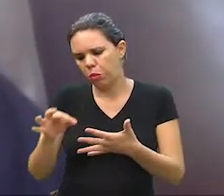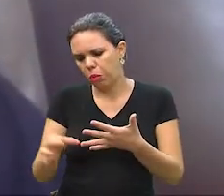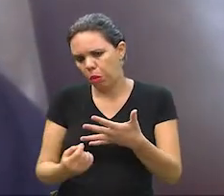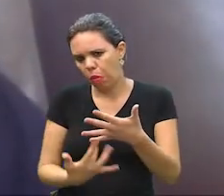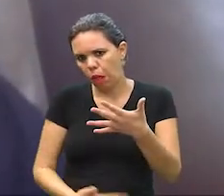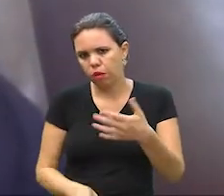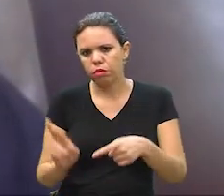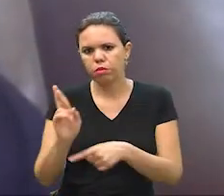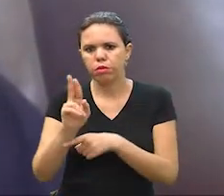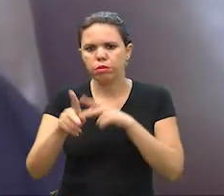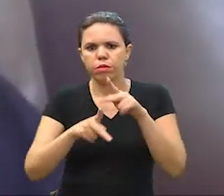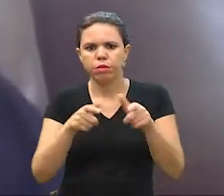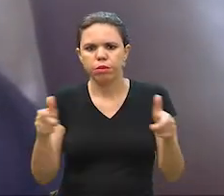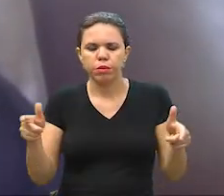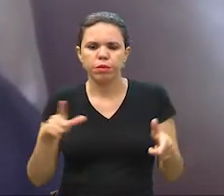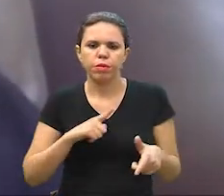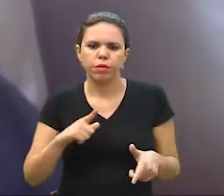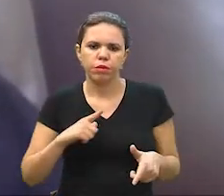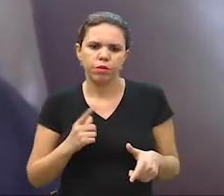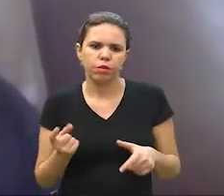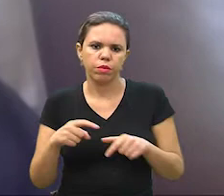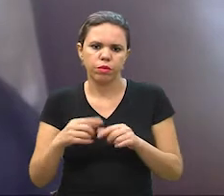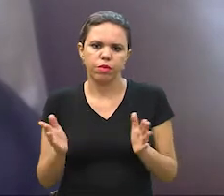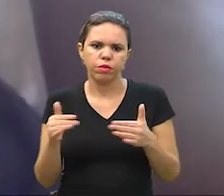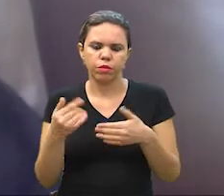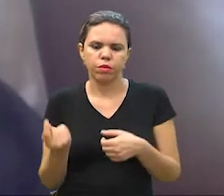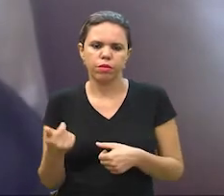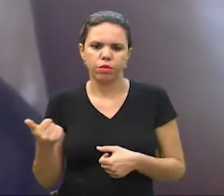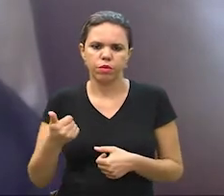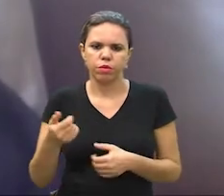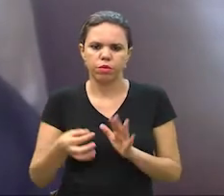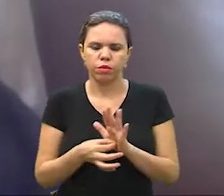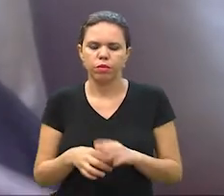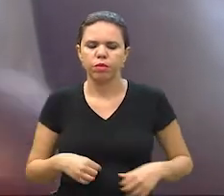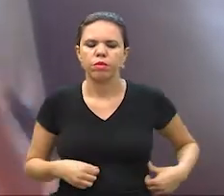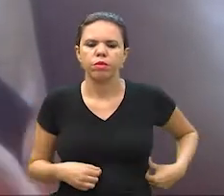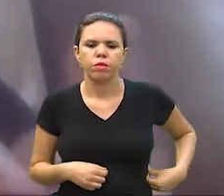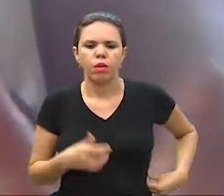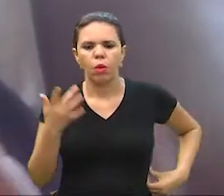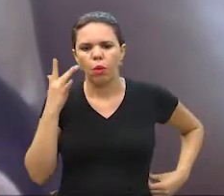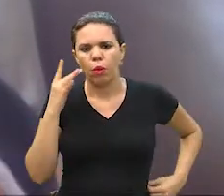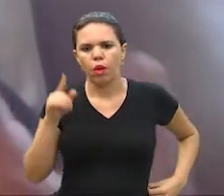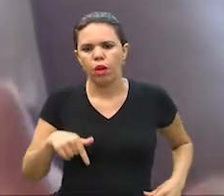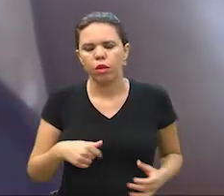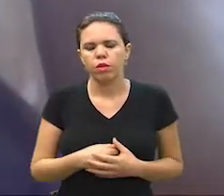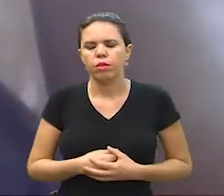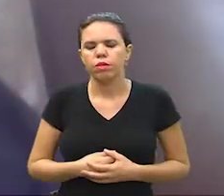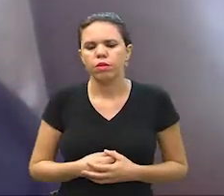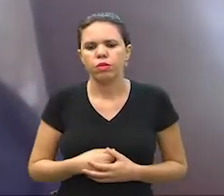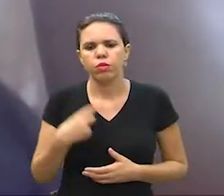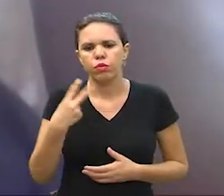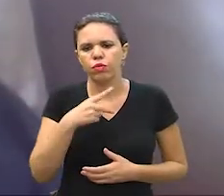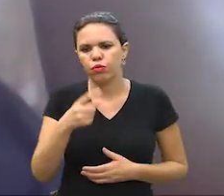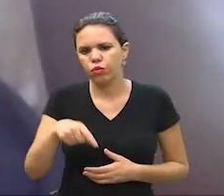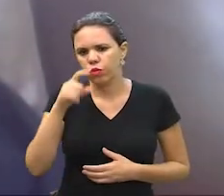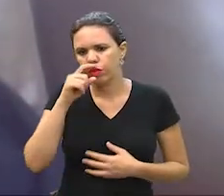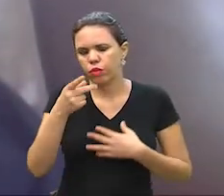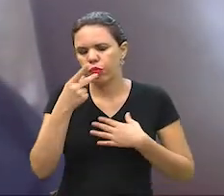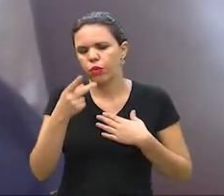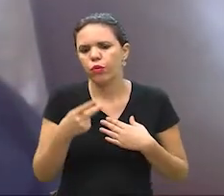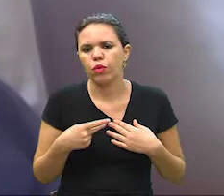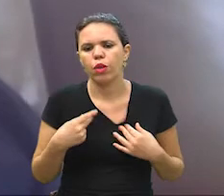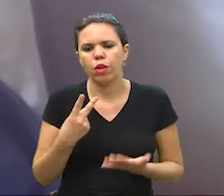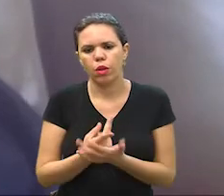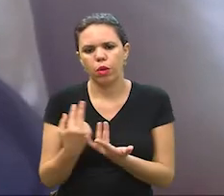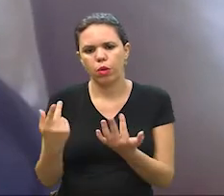muito representativo e temos, voltando para a nossa primeira colocação, que eu acho que eu e o vereador Zé Carlos temos